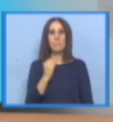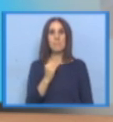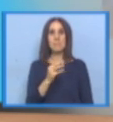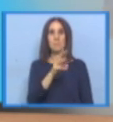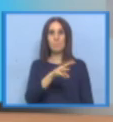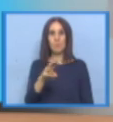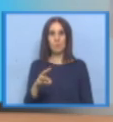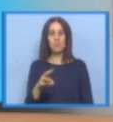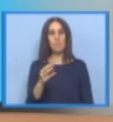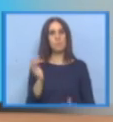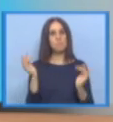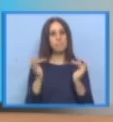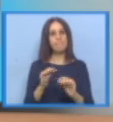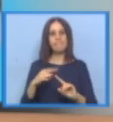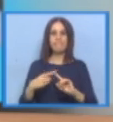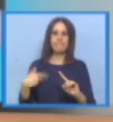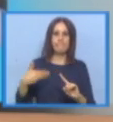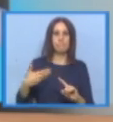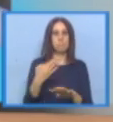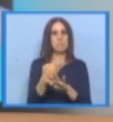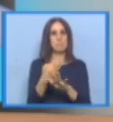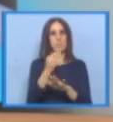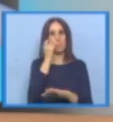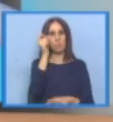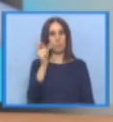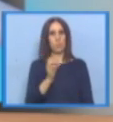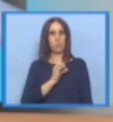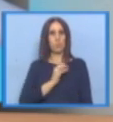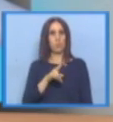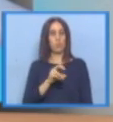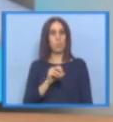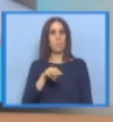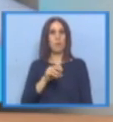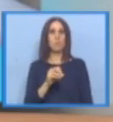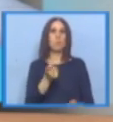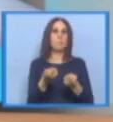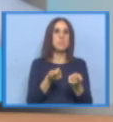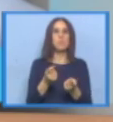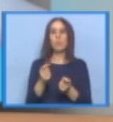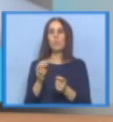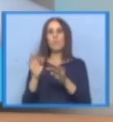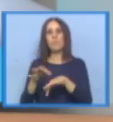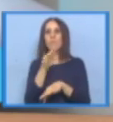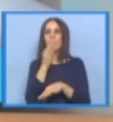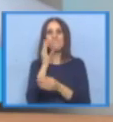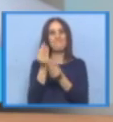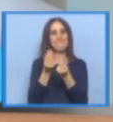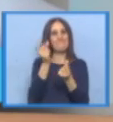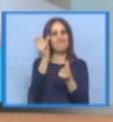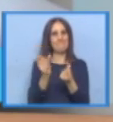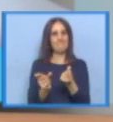milhões que foram passando nestes anos todos em celebrações nas quais o Dom António Marto ou presidiu ou falou no fim, com aquele jeito muito próprio